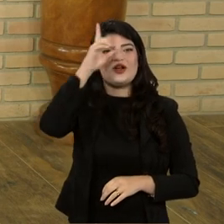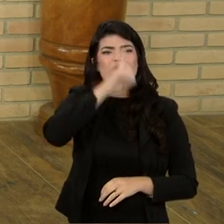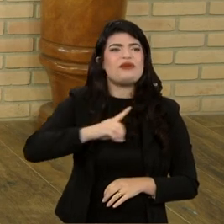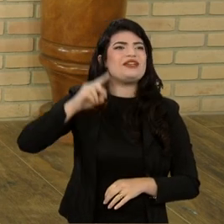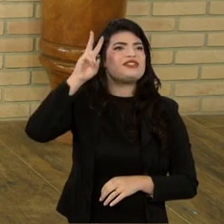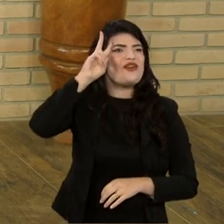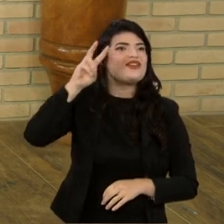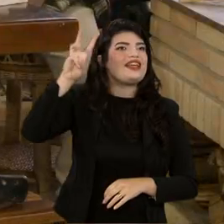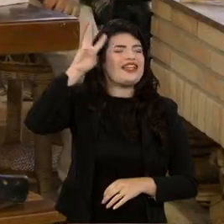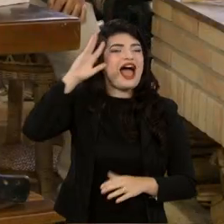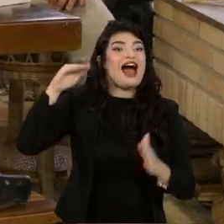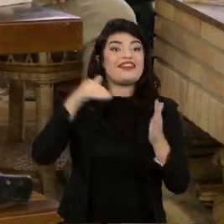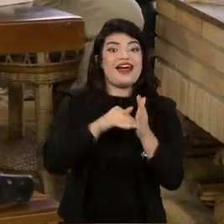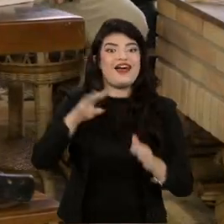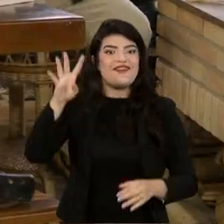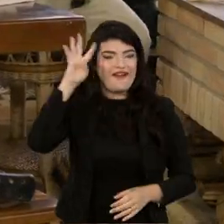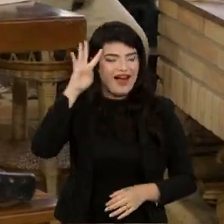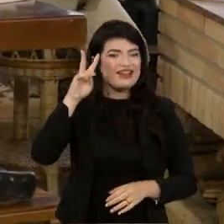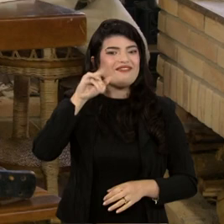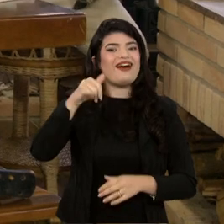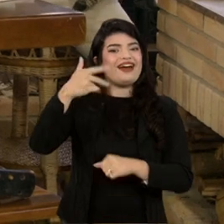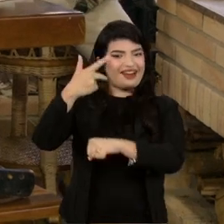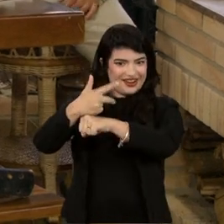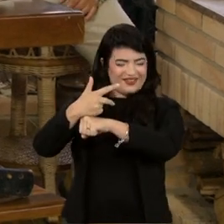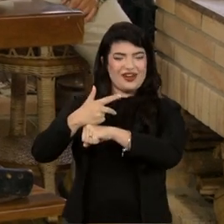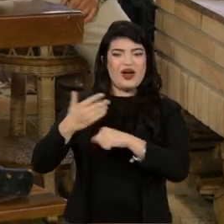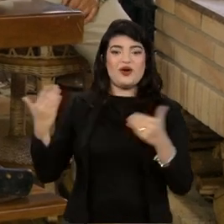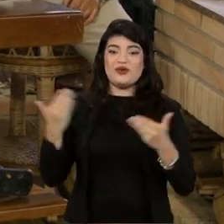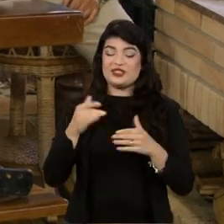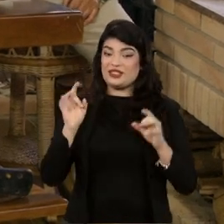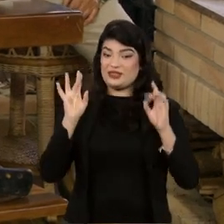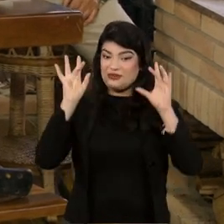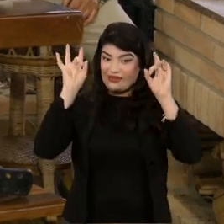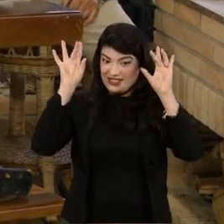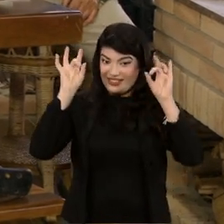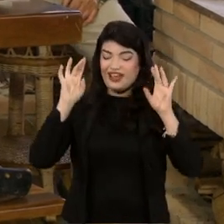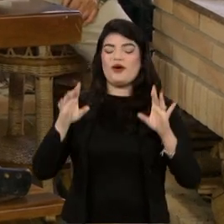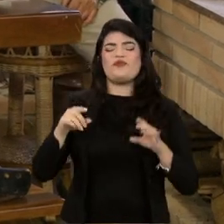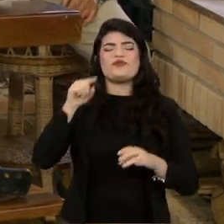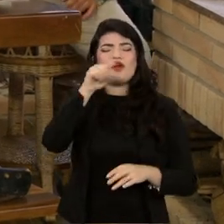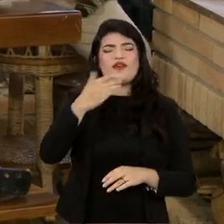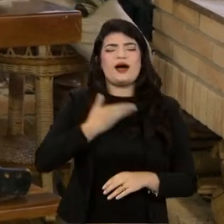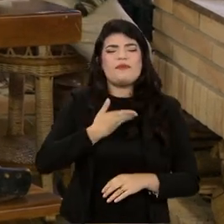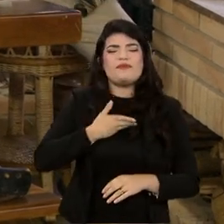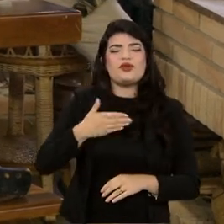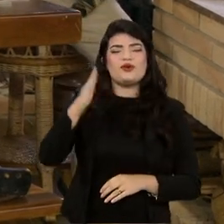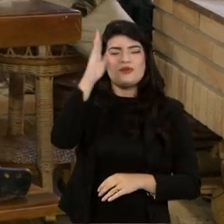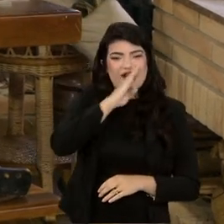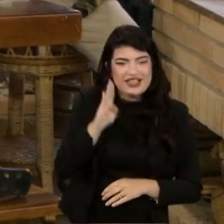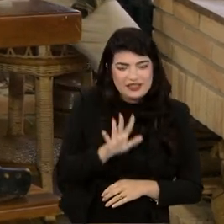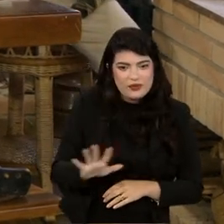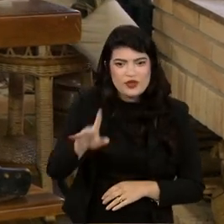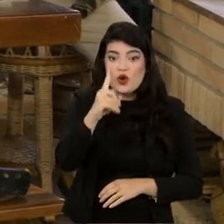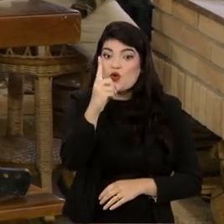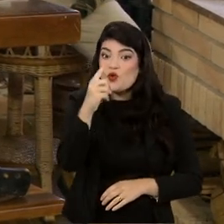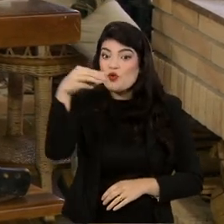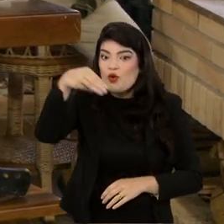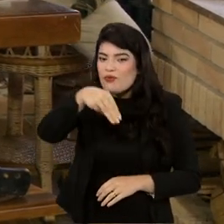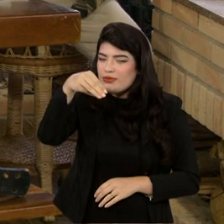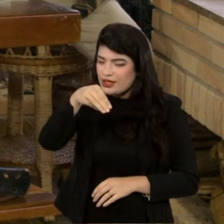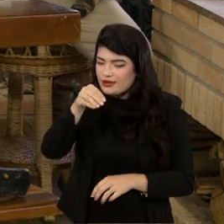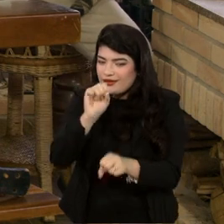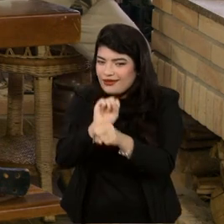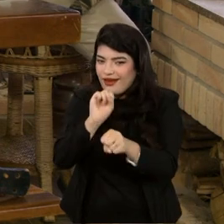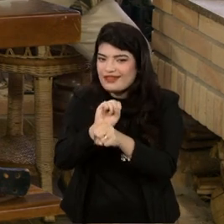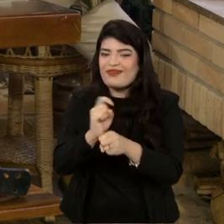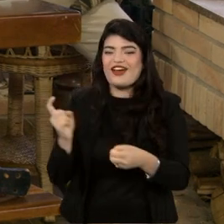vai até quarta-feira. E hoje é um programa especial. Minha comadre, meu compadre, amigos, todo o Brasil. Um minutinho só, um minutinho